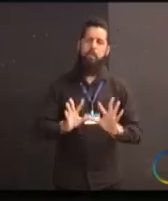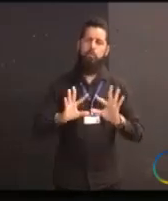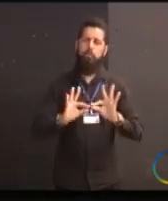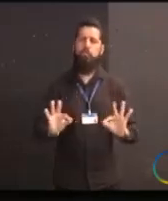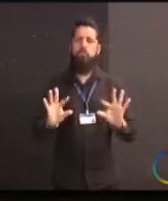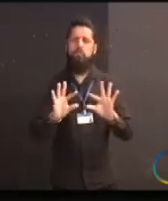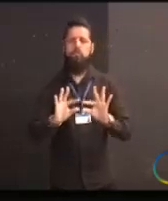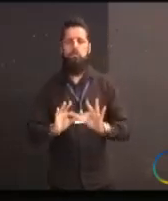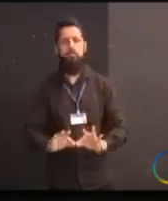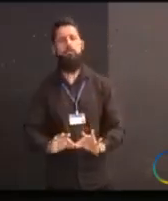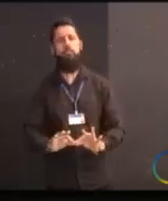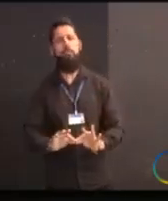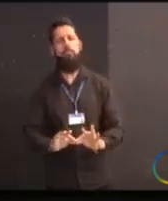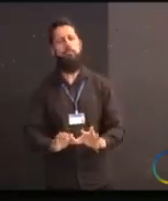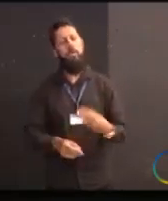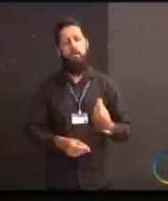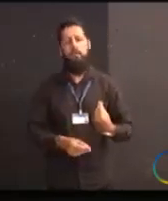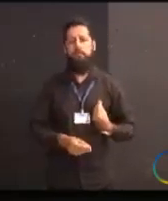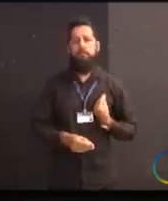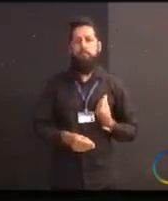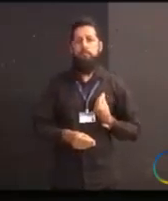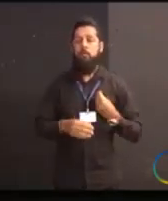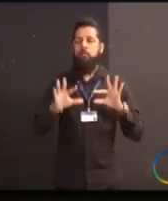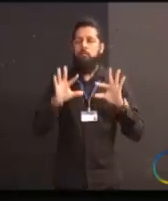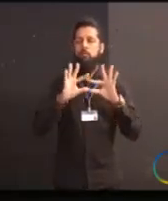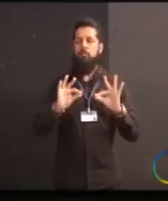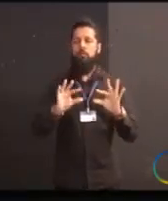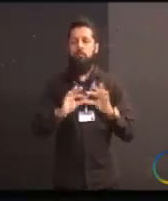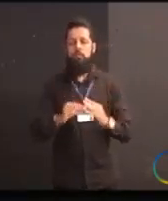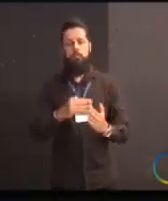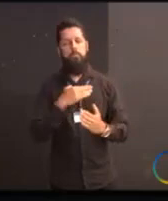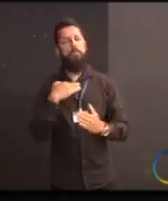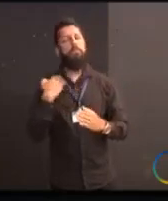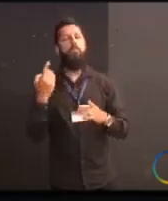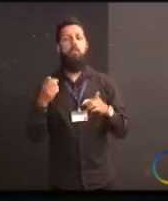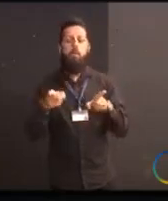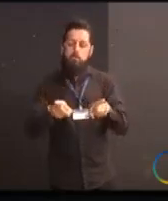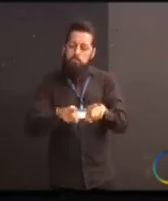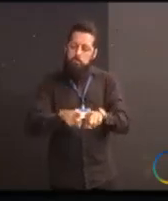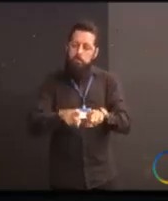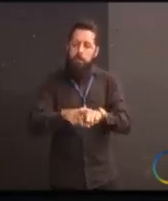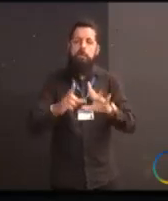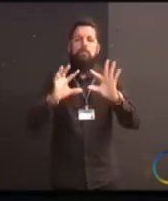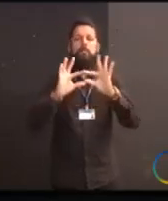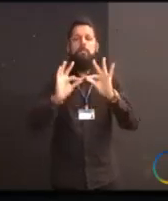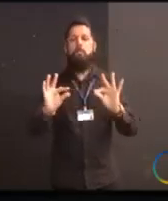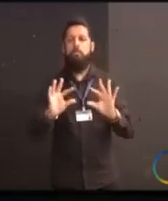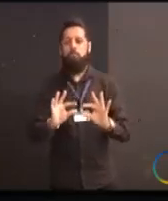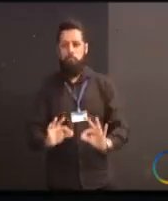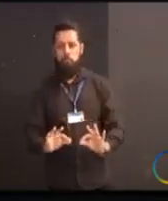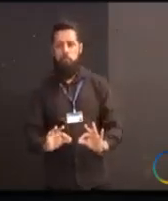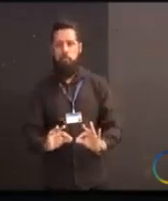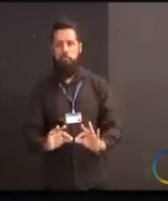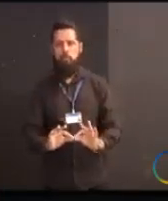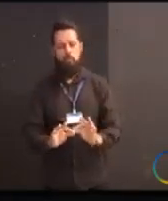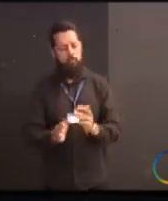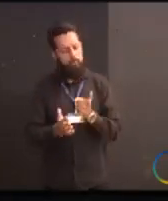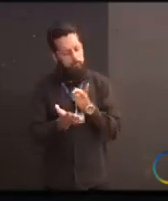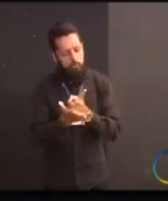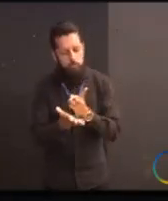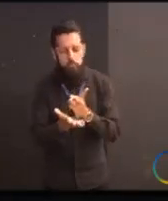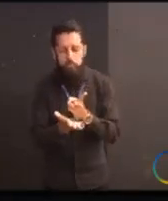viveu simples, morreu simples e continua